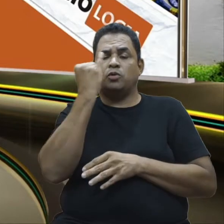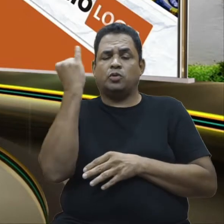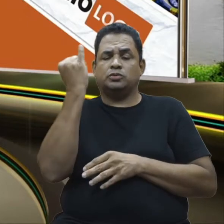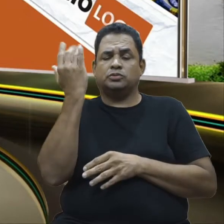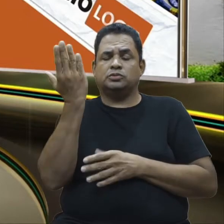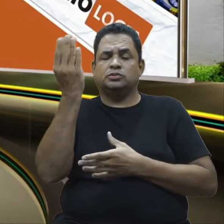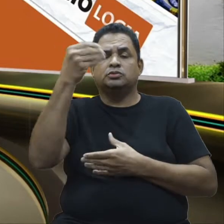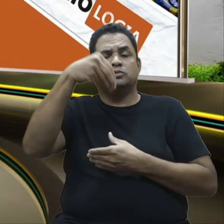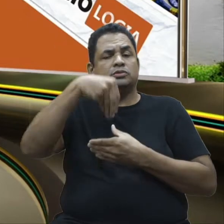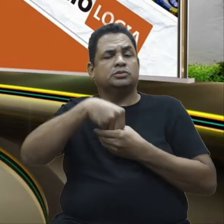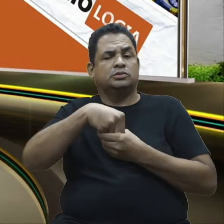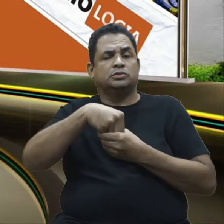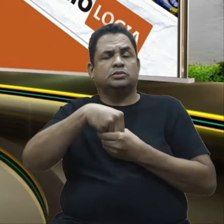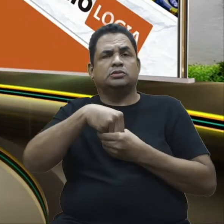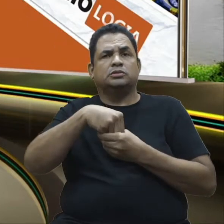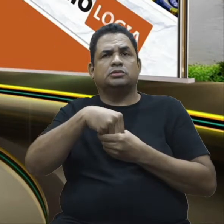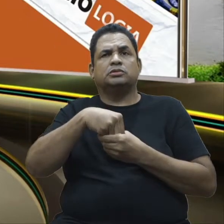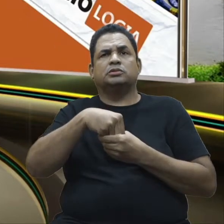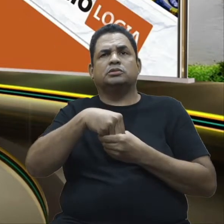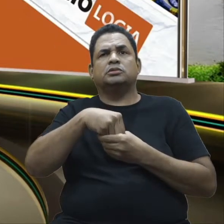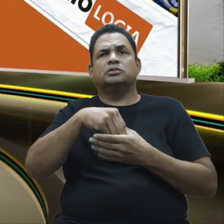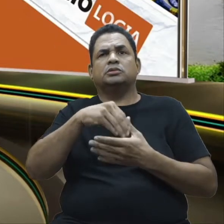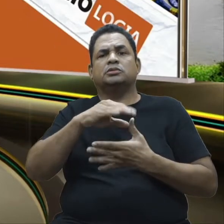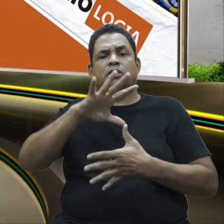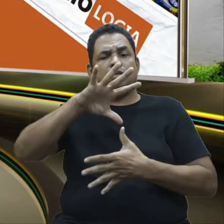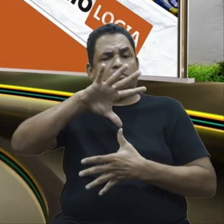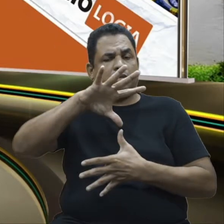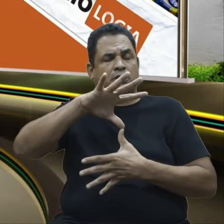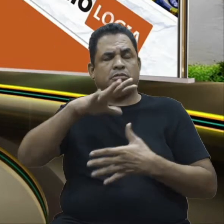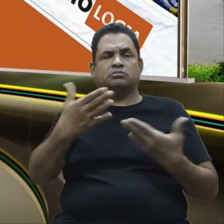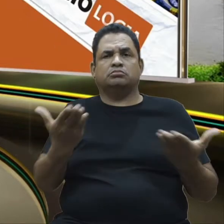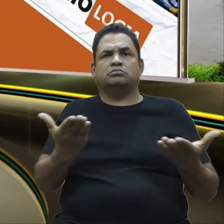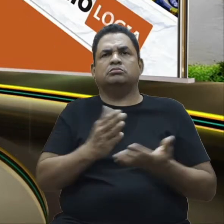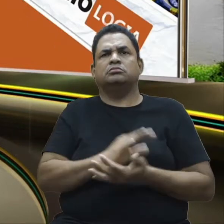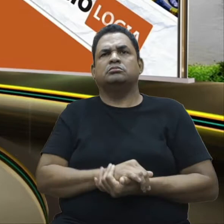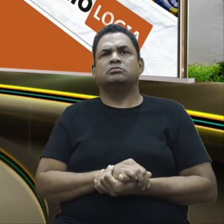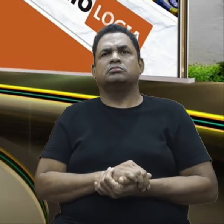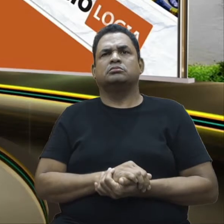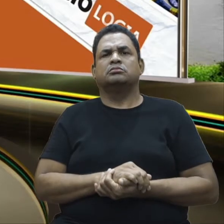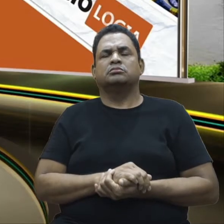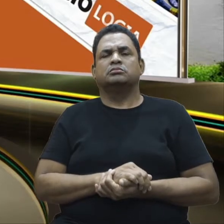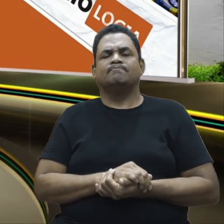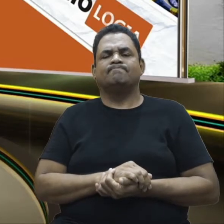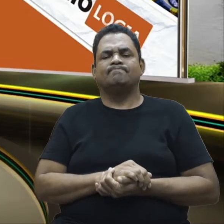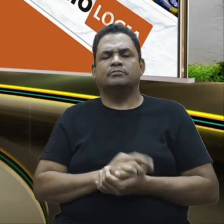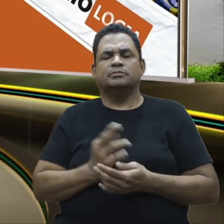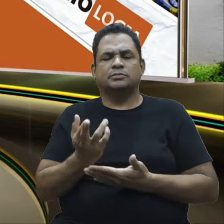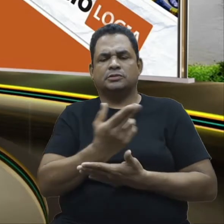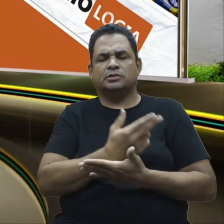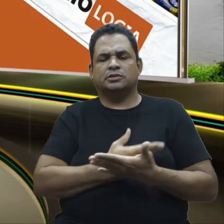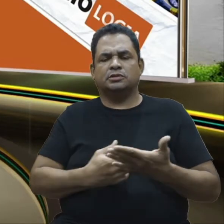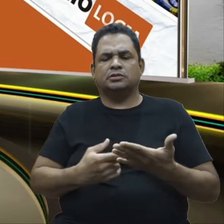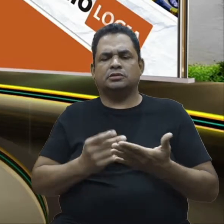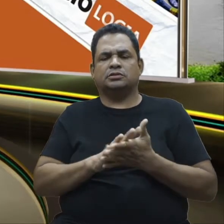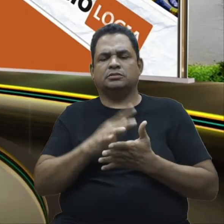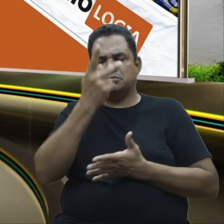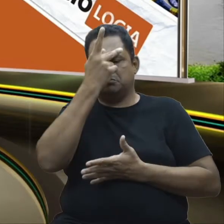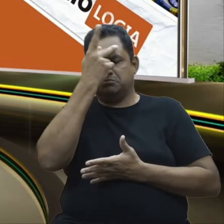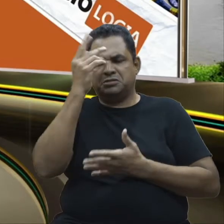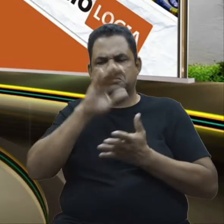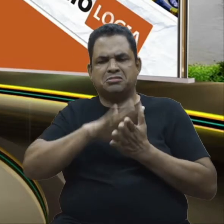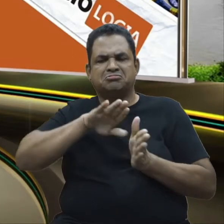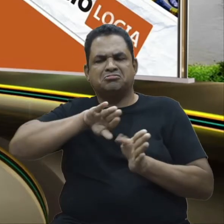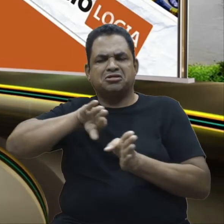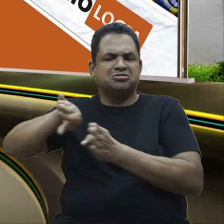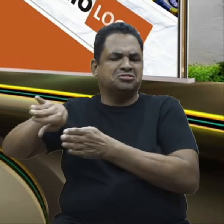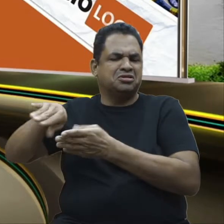para a nossa América, né? Muitas pessoas gostam de nos jogar para baixo, ou às vezes nós